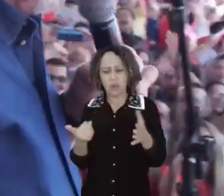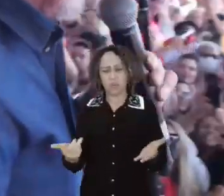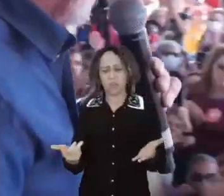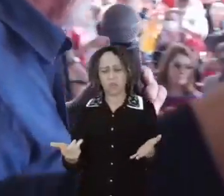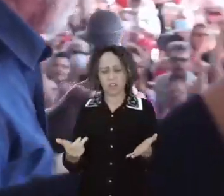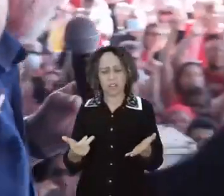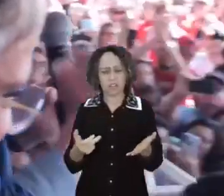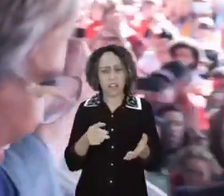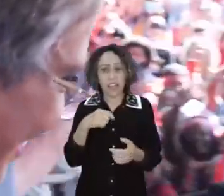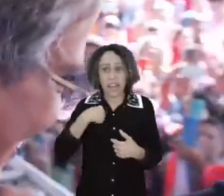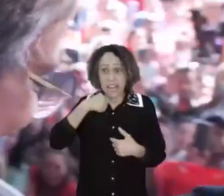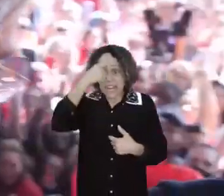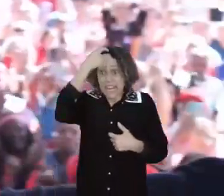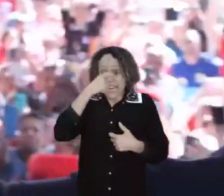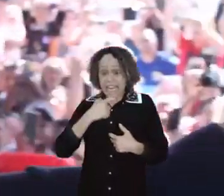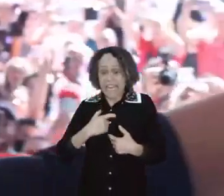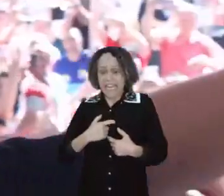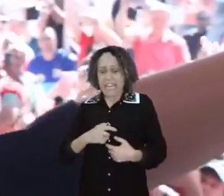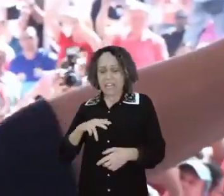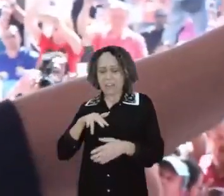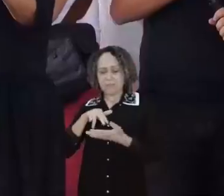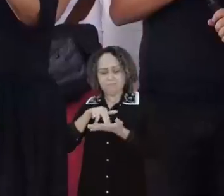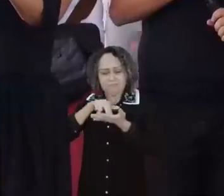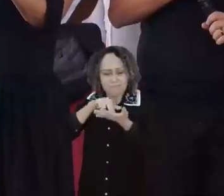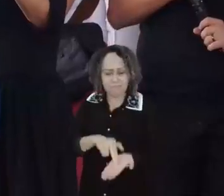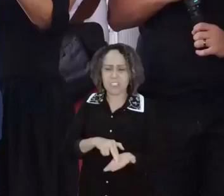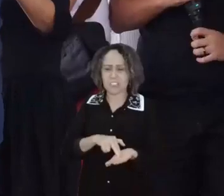cima. Então, companheiros e companheiras,